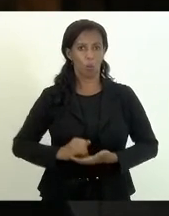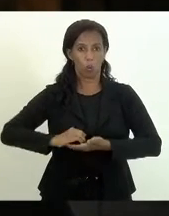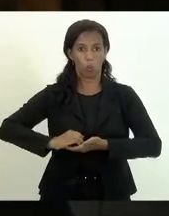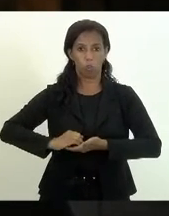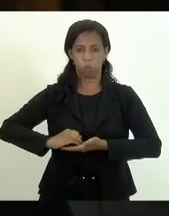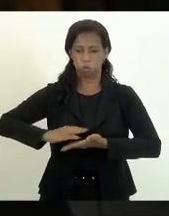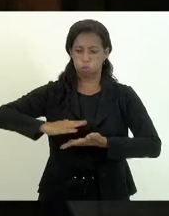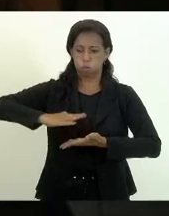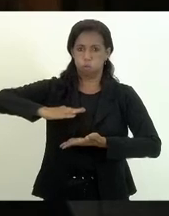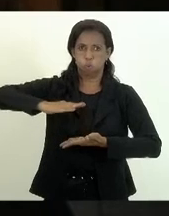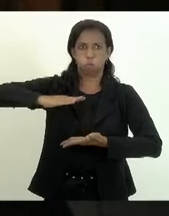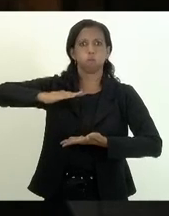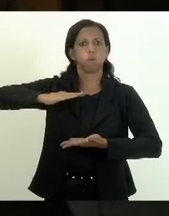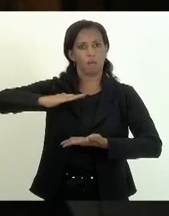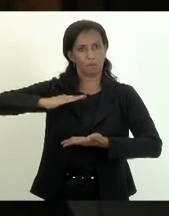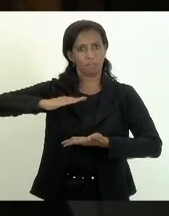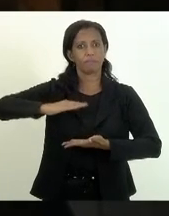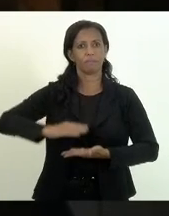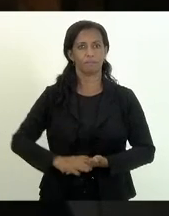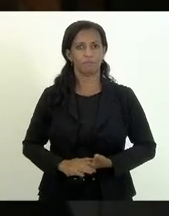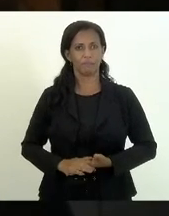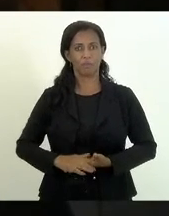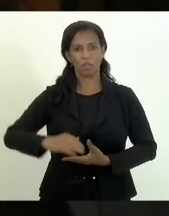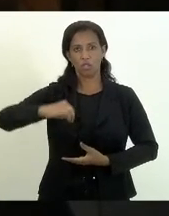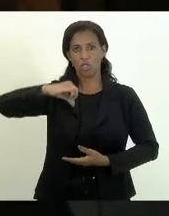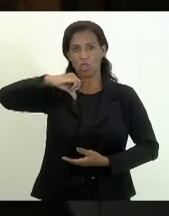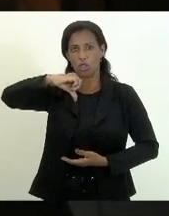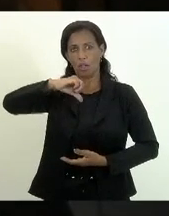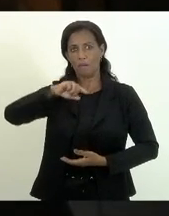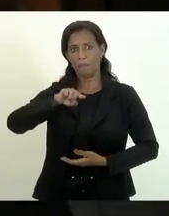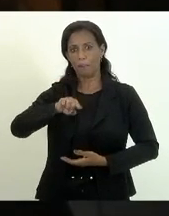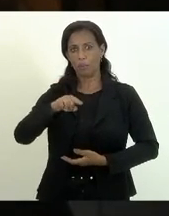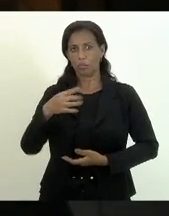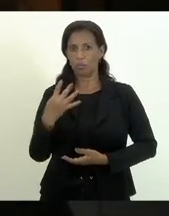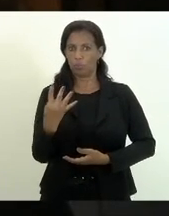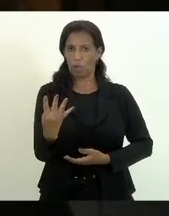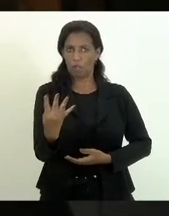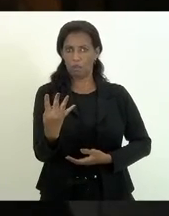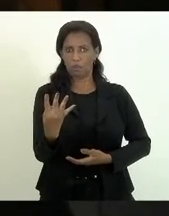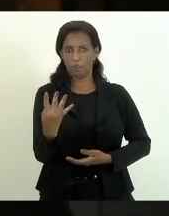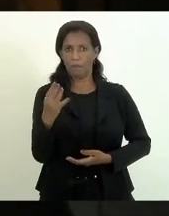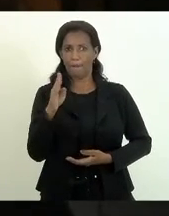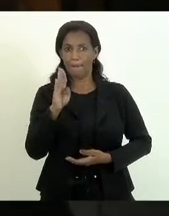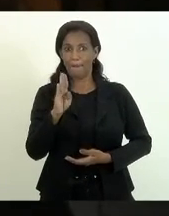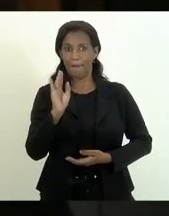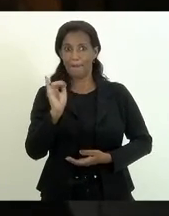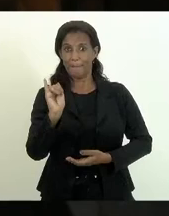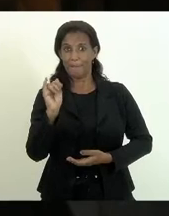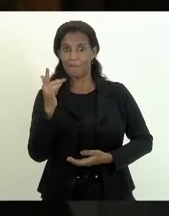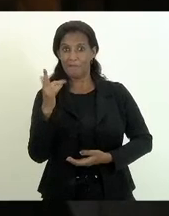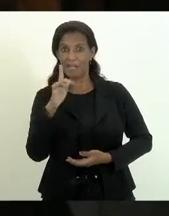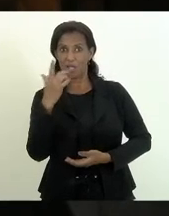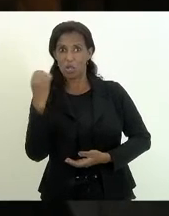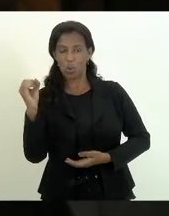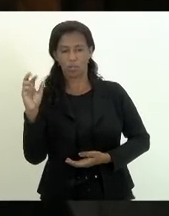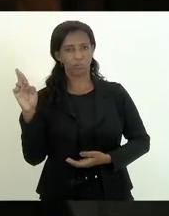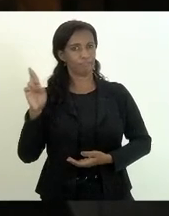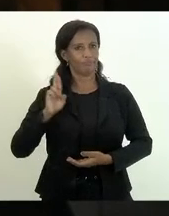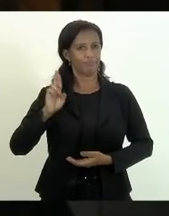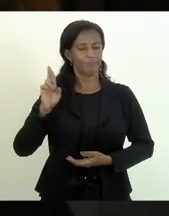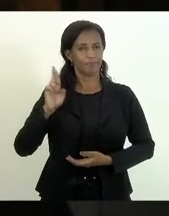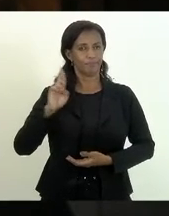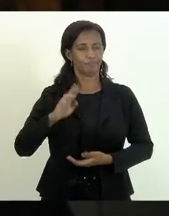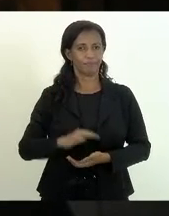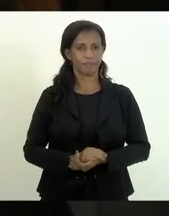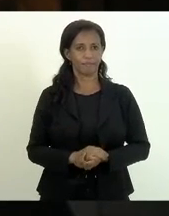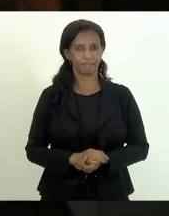montante Oi de novo clipe. 4 bilhões de reais